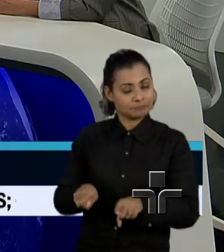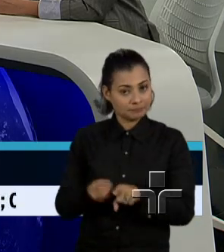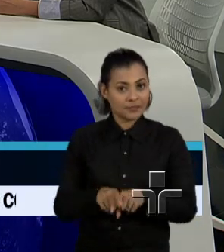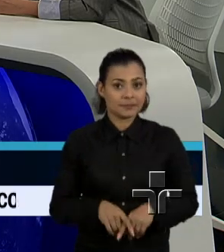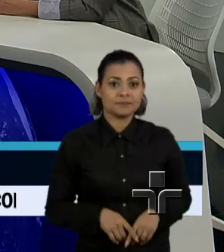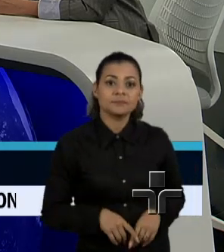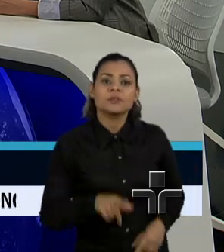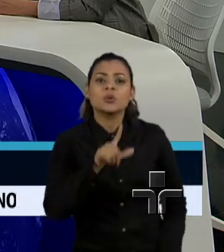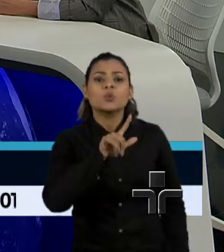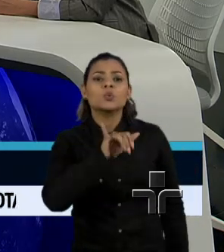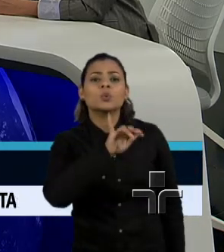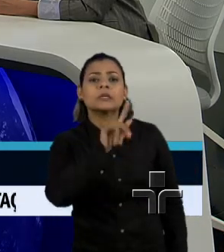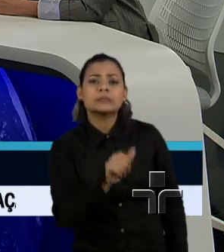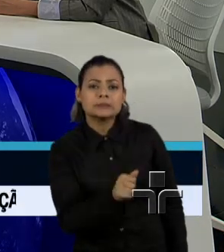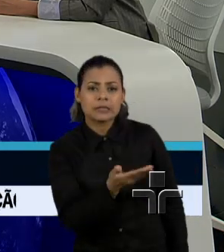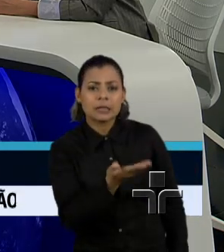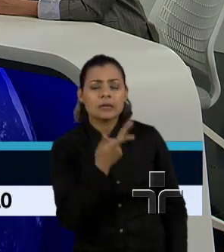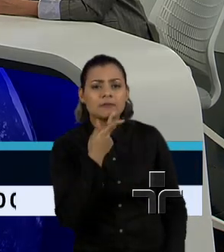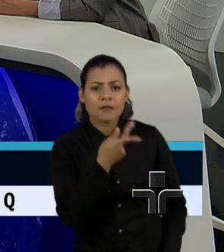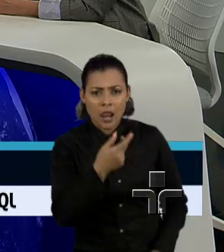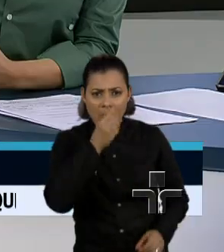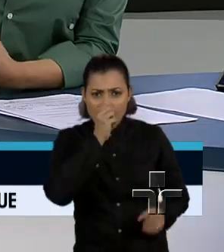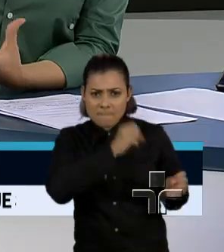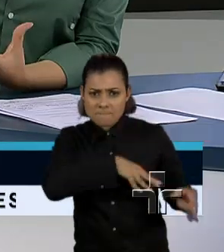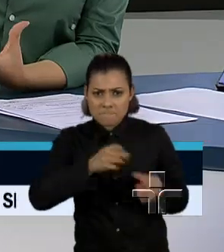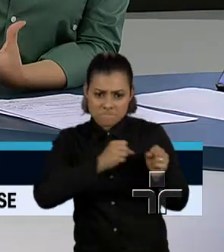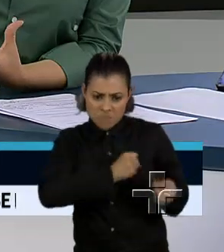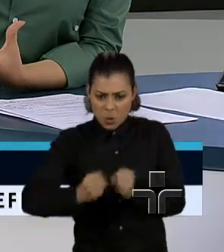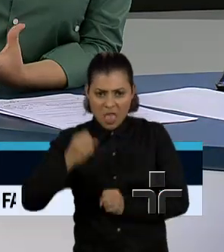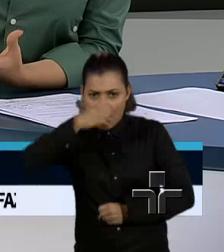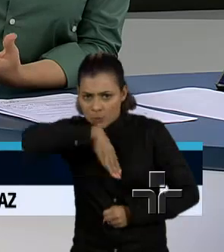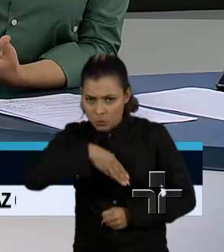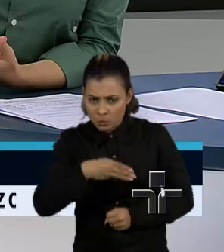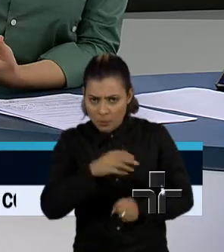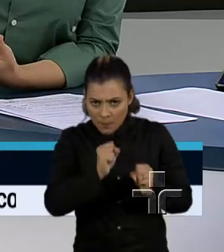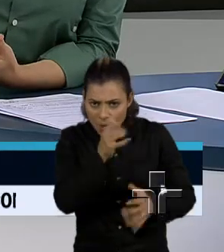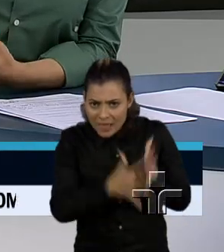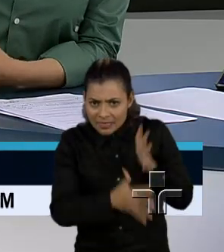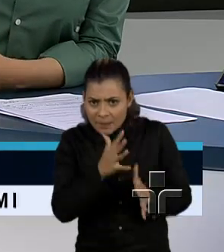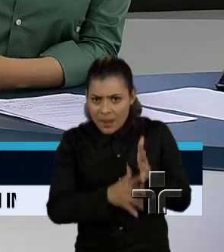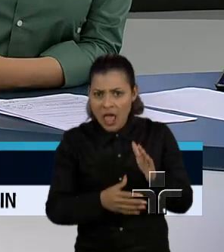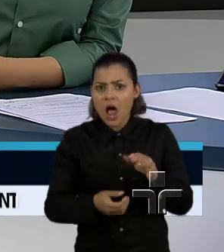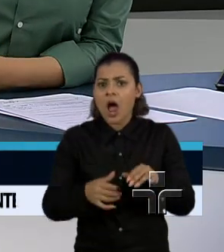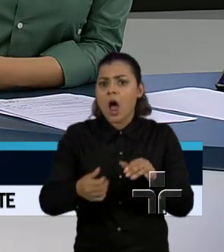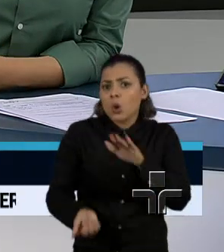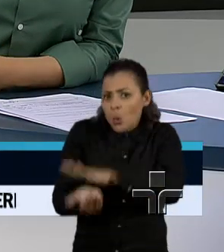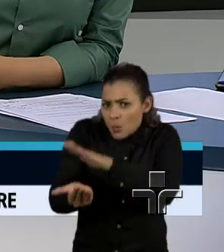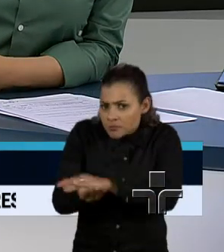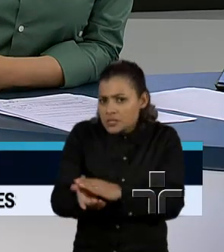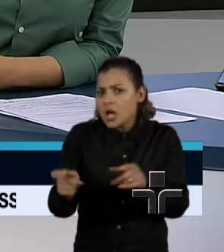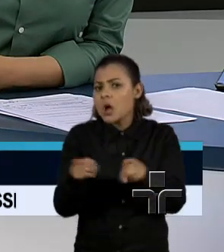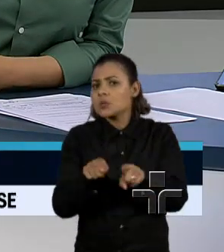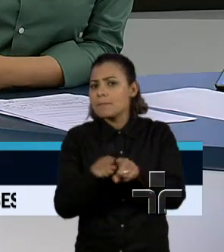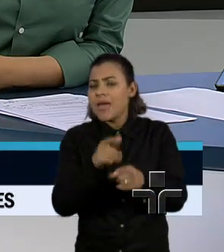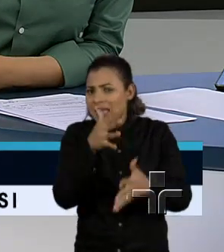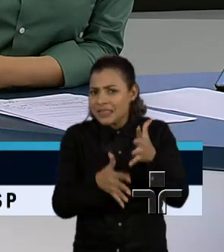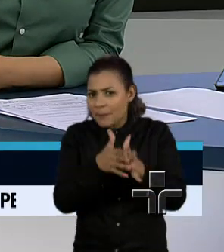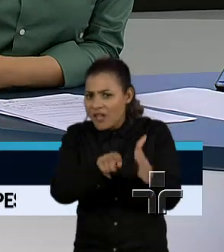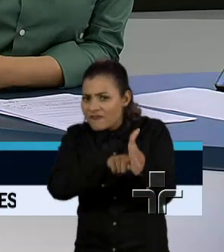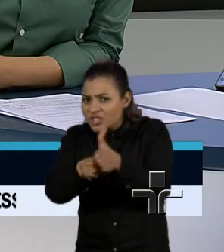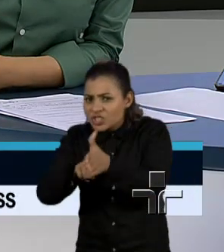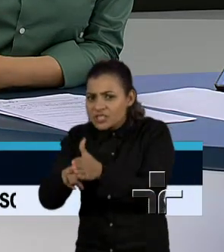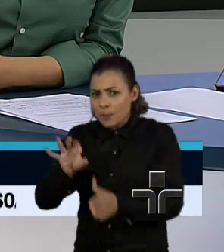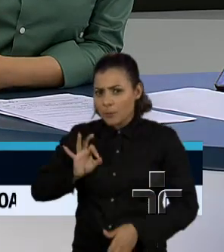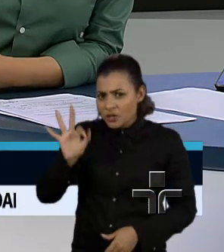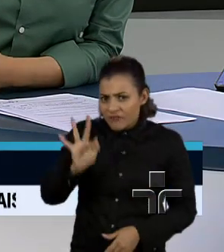Doutora Luísa, a lei de abuso de autoridade, ela pode limitar as operações contra a corrupção no país e, principalmente, pode inviabilizar o trabalho da